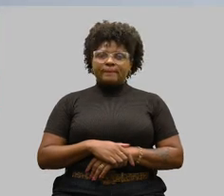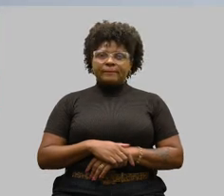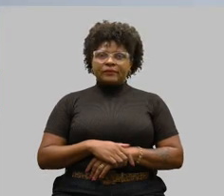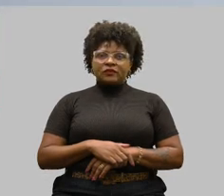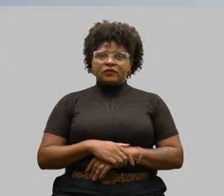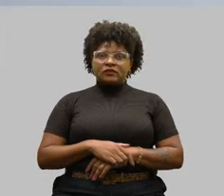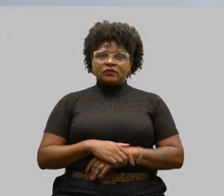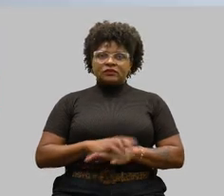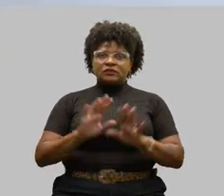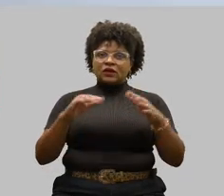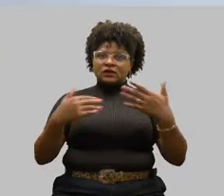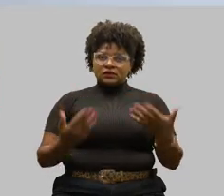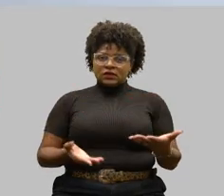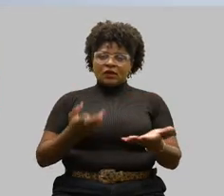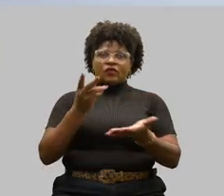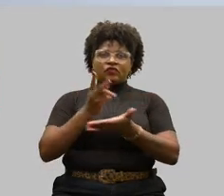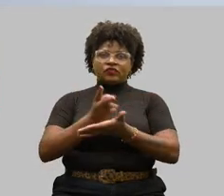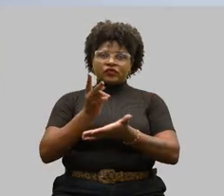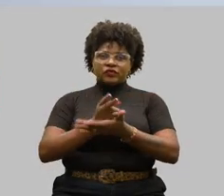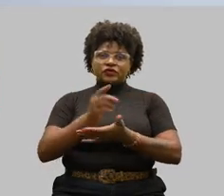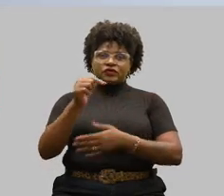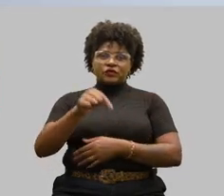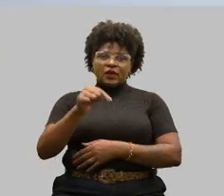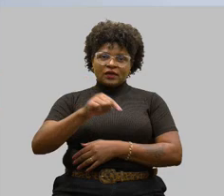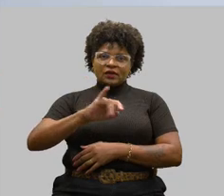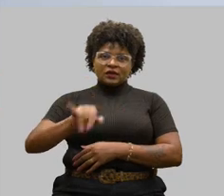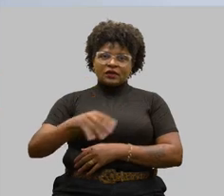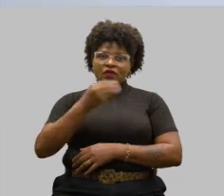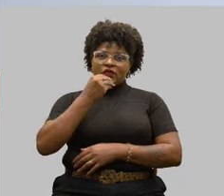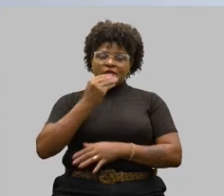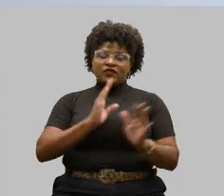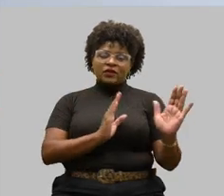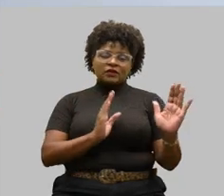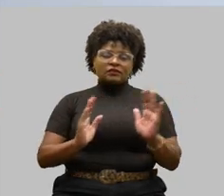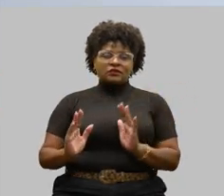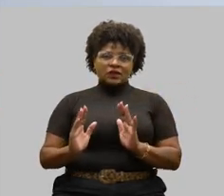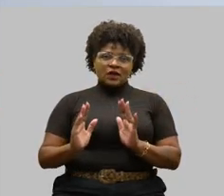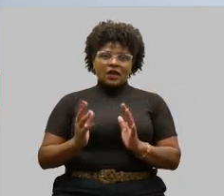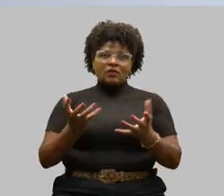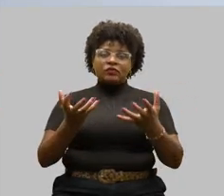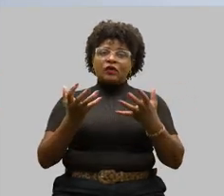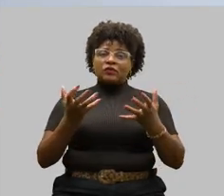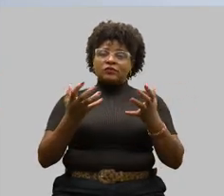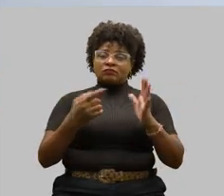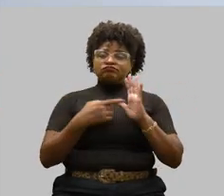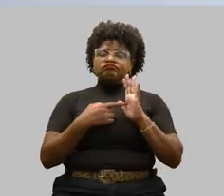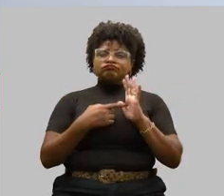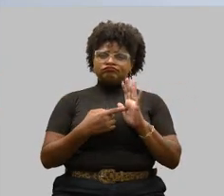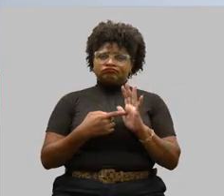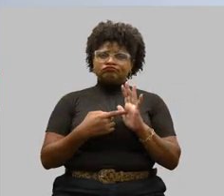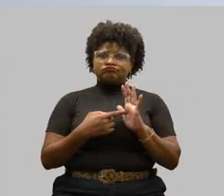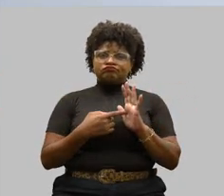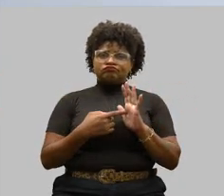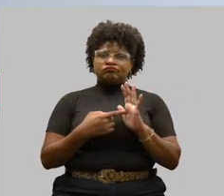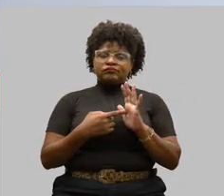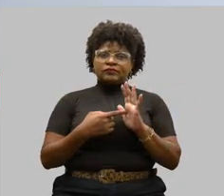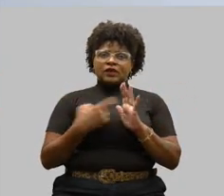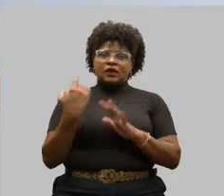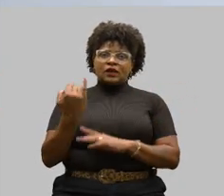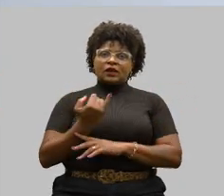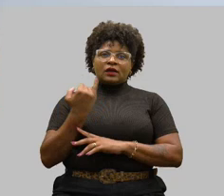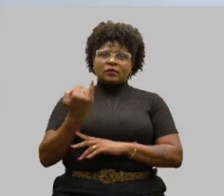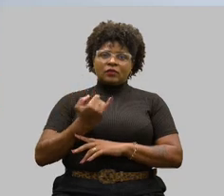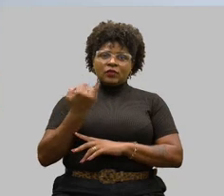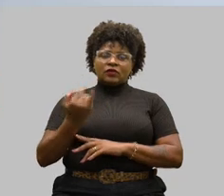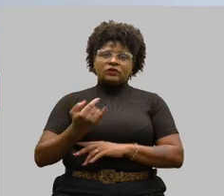montando continuidade aqui senhores aproveitando o meu tempo eu queria só ressaltar Pontos importantes que foram